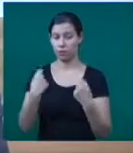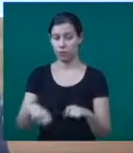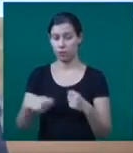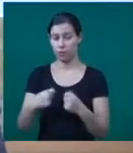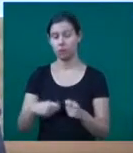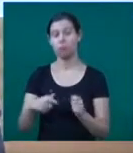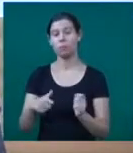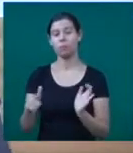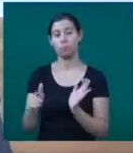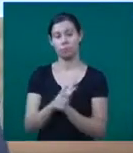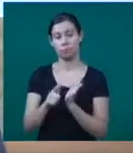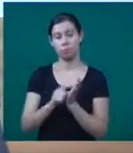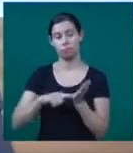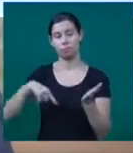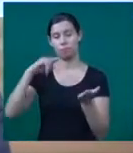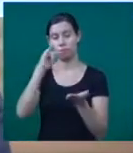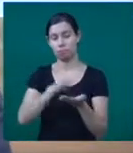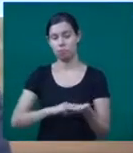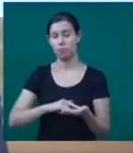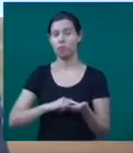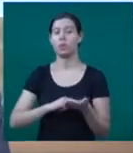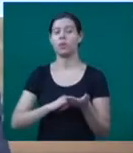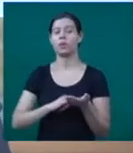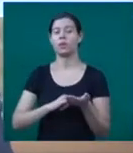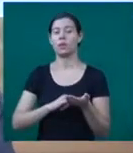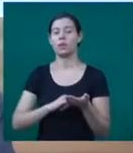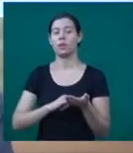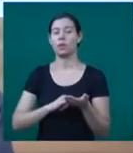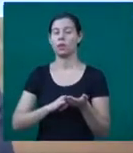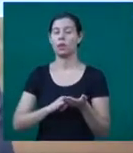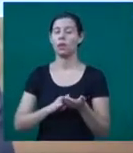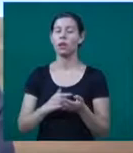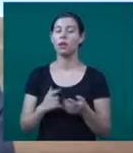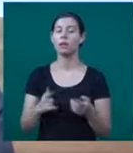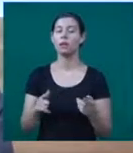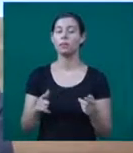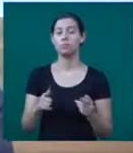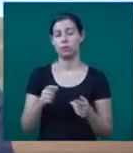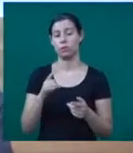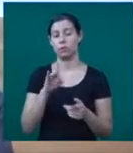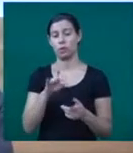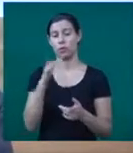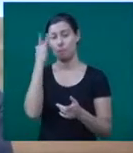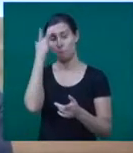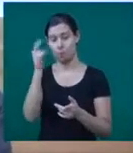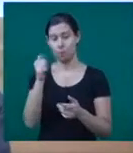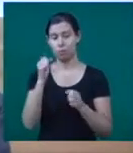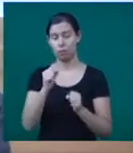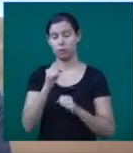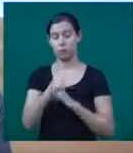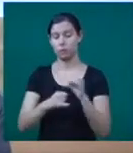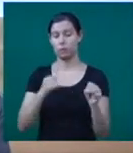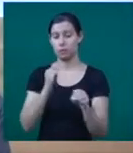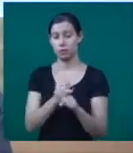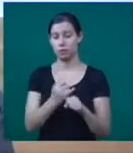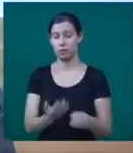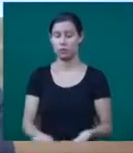Enfermagem. As inscrições vão só até amanhã e agora só podem ser feitas pela internet no